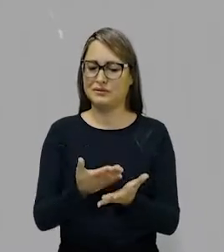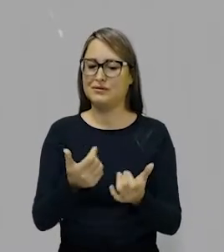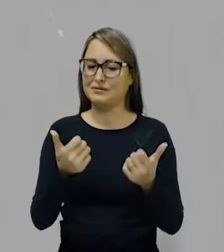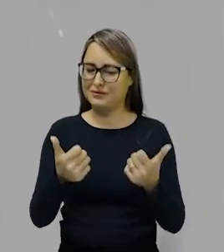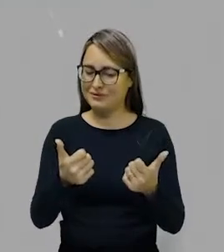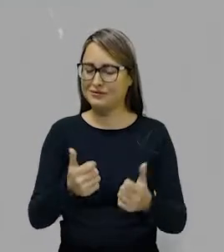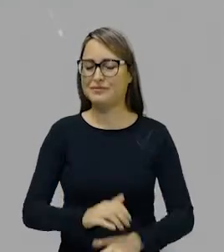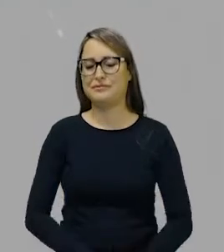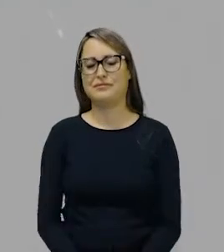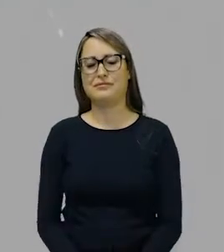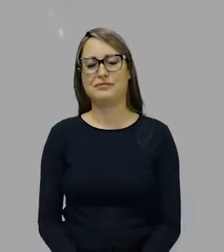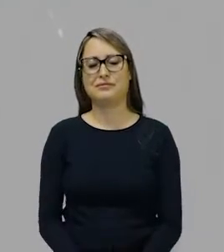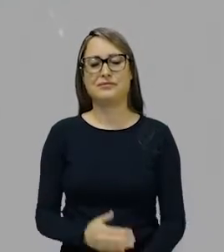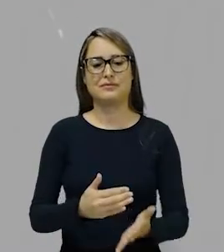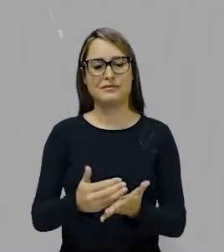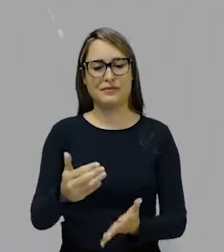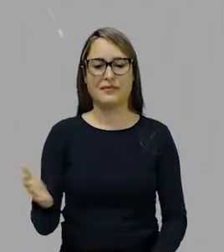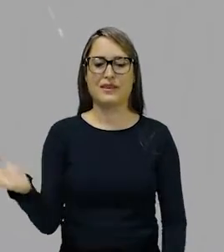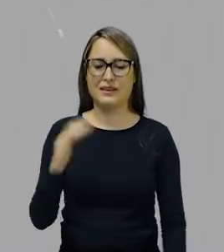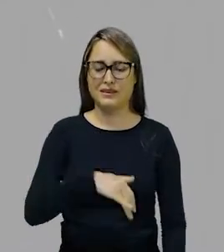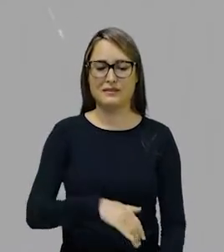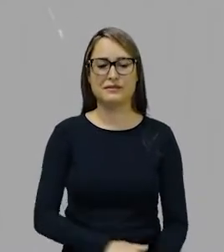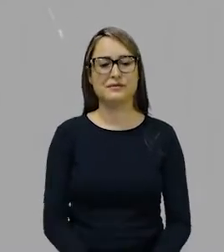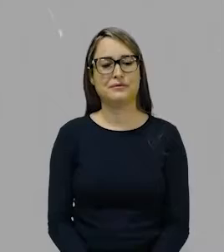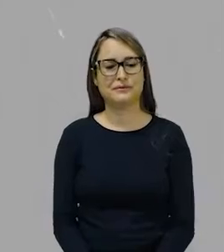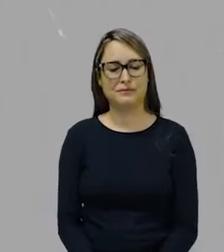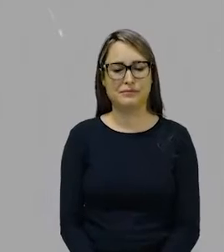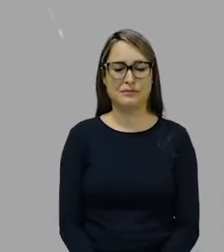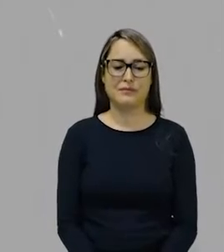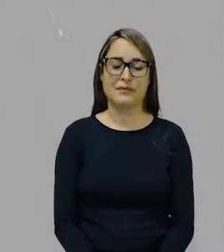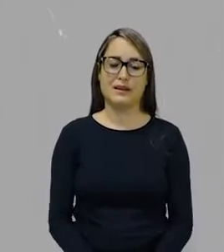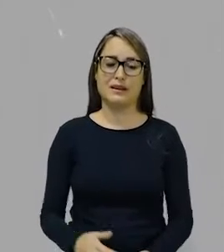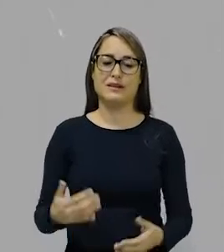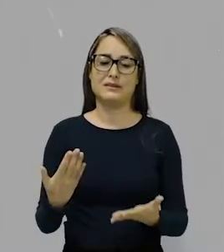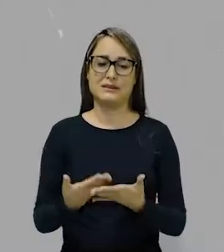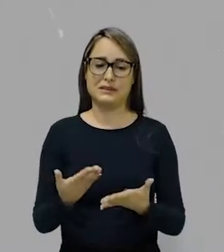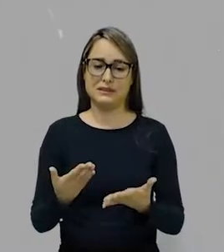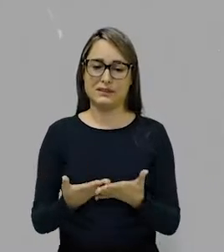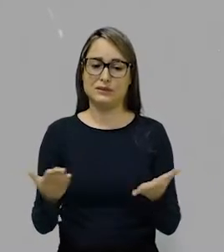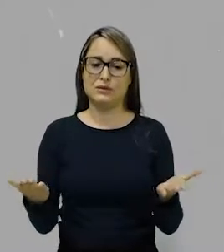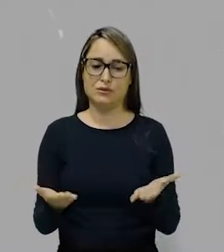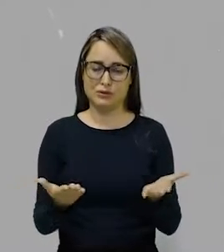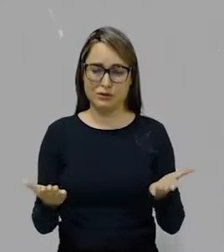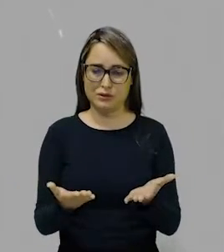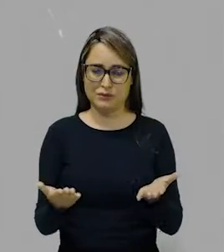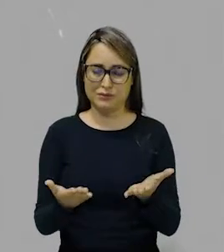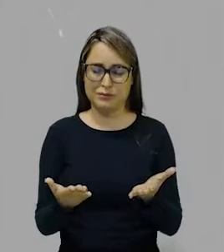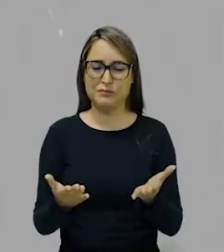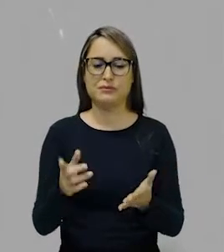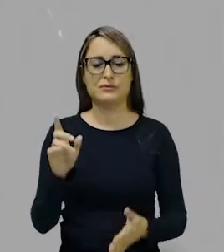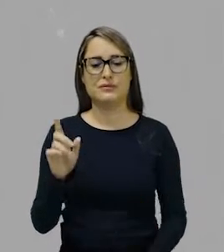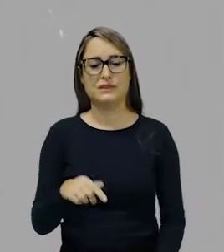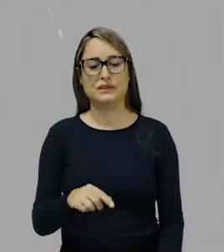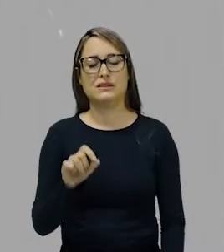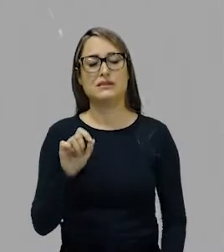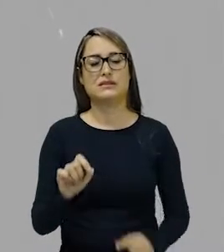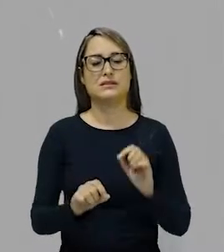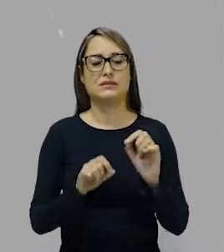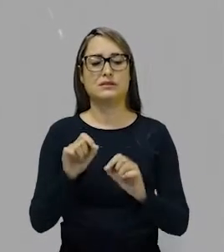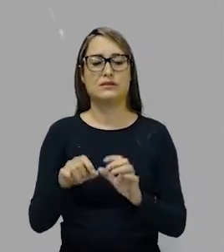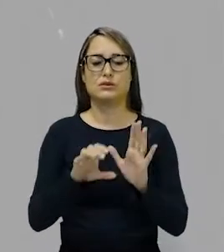bola? Então vamos começar. Bom, a nossa aula de hoje ela é sobre